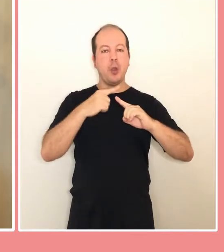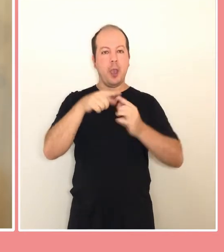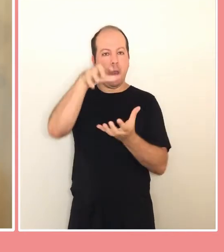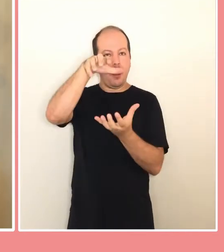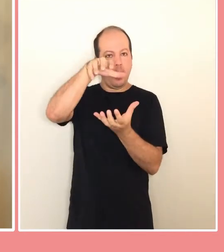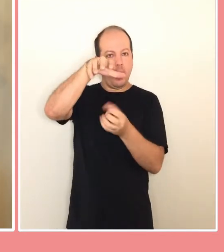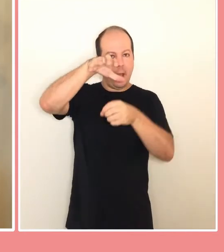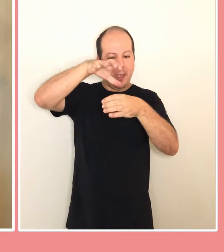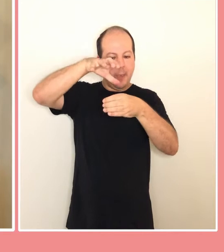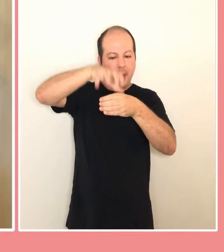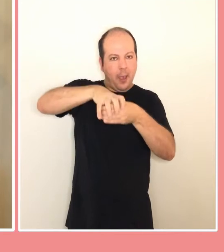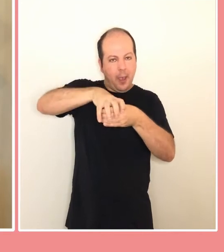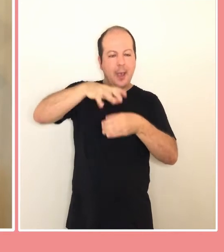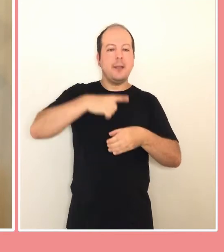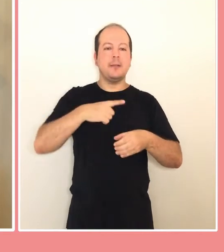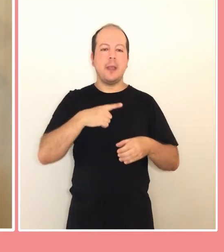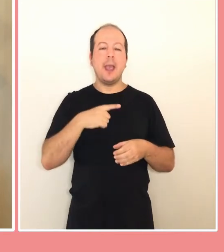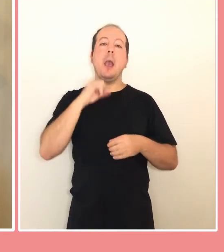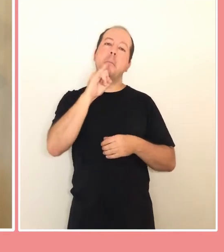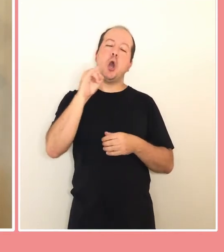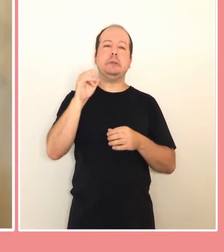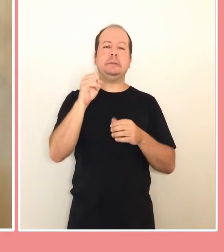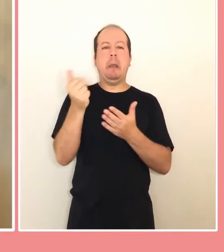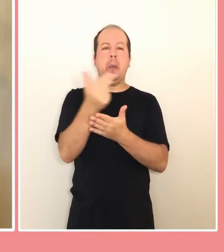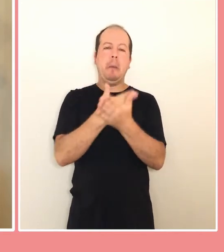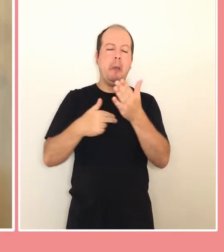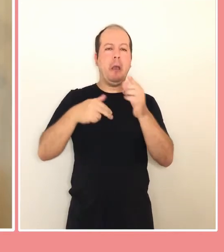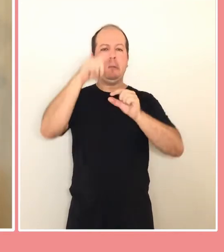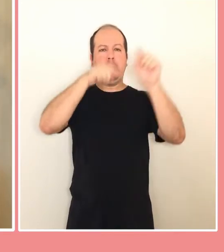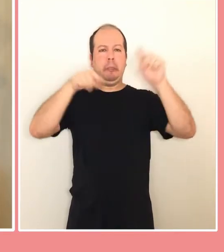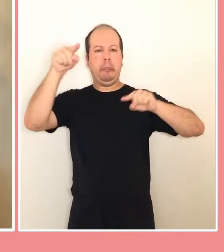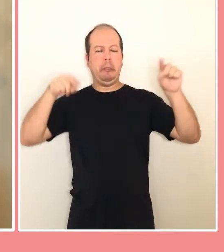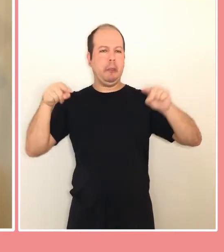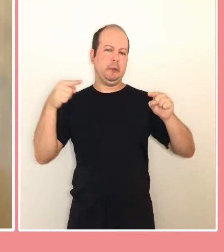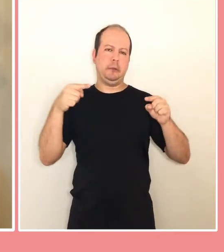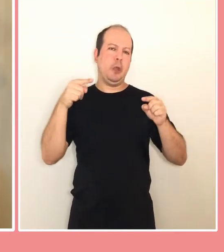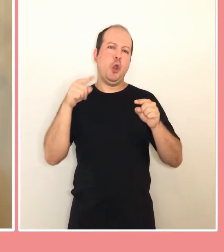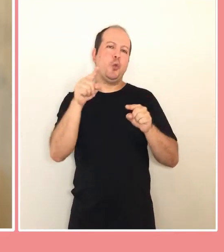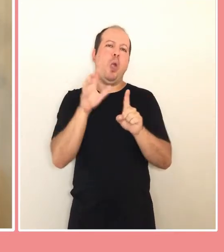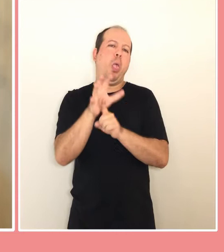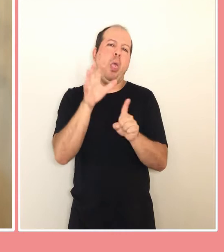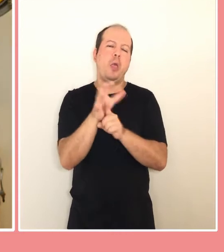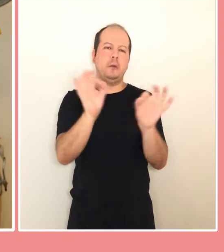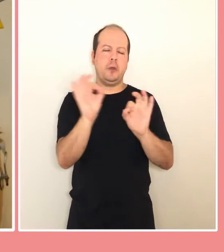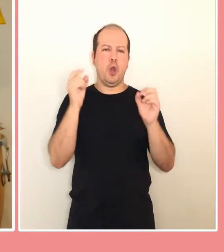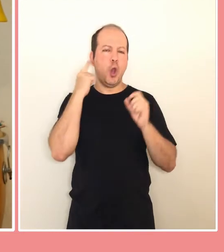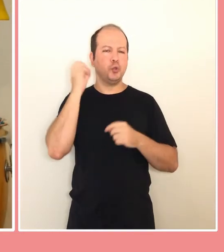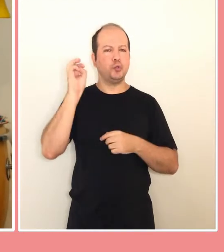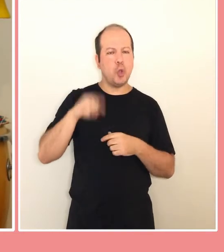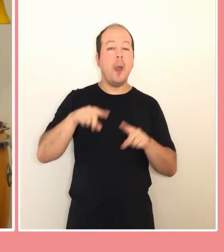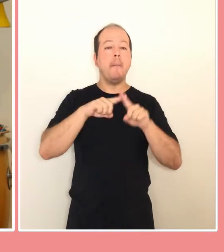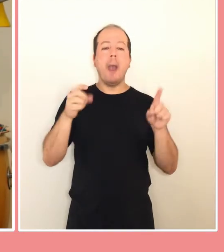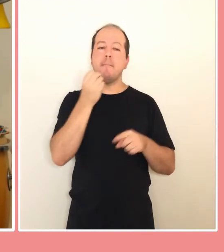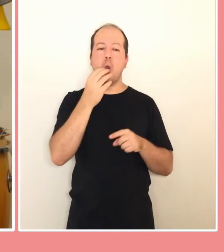adesivas. Se for o pincel atômico, a gente pode desenhar em tudo, não vai interferir na sonoridade. Mas reservar o espaço,